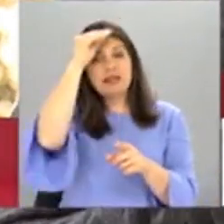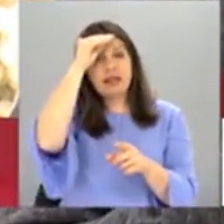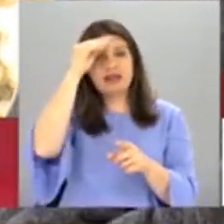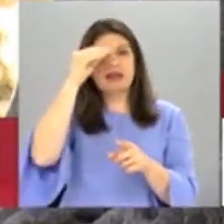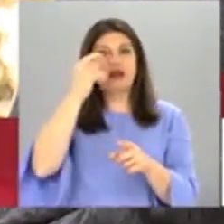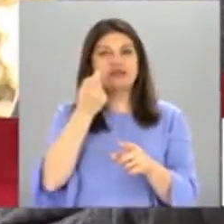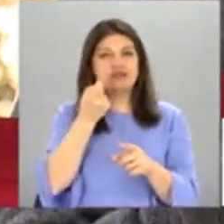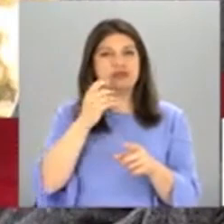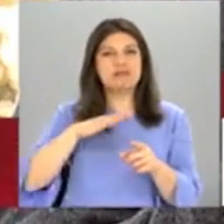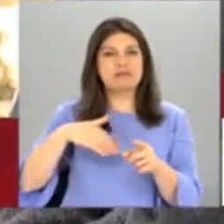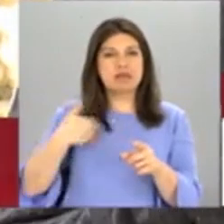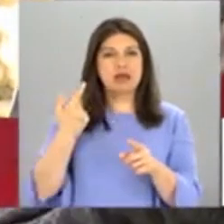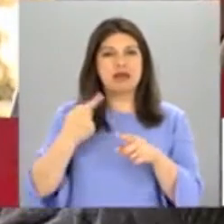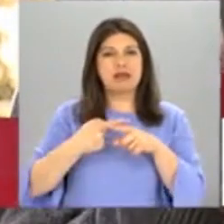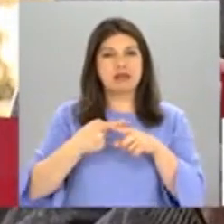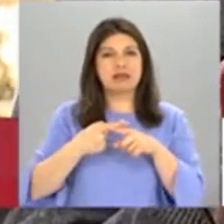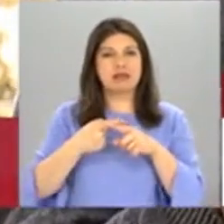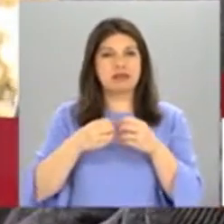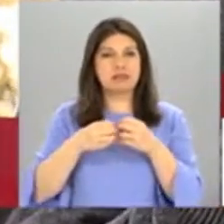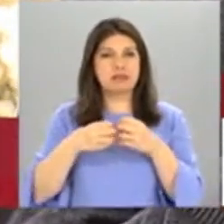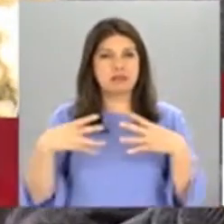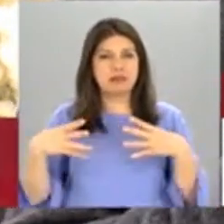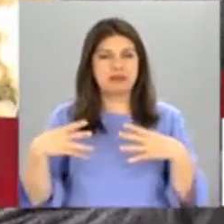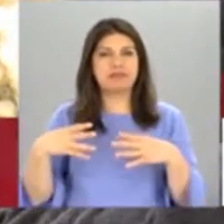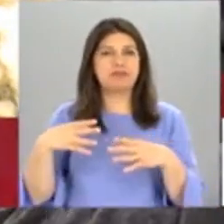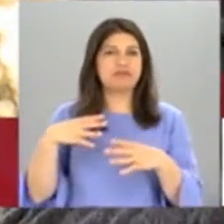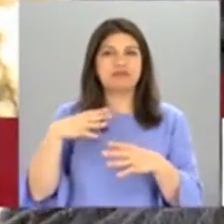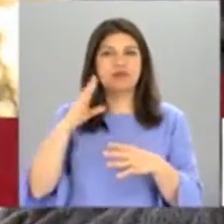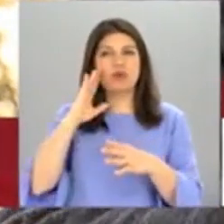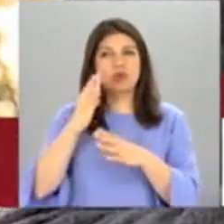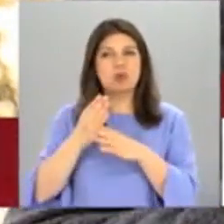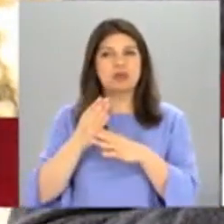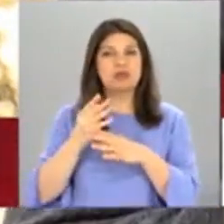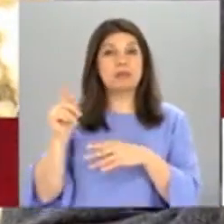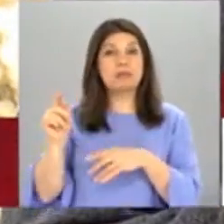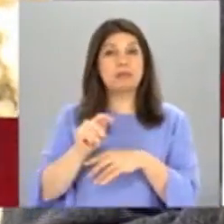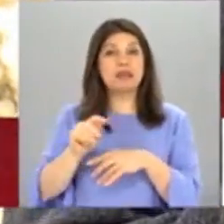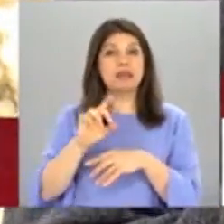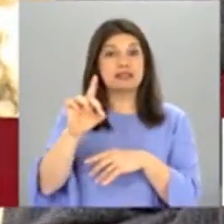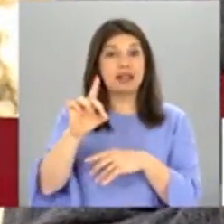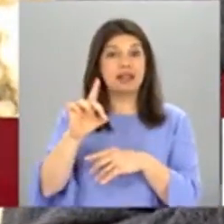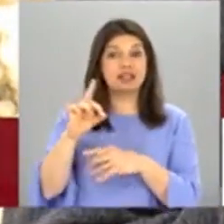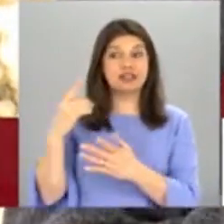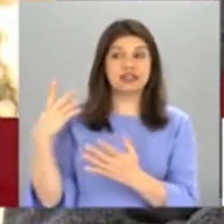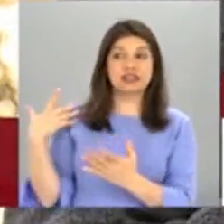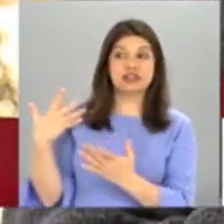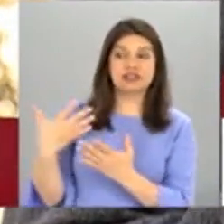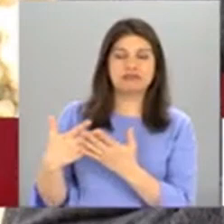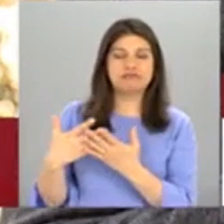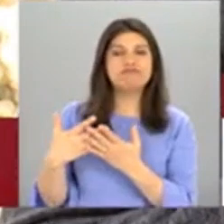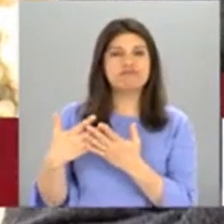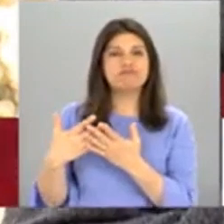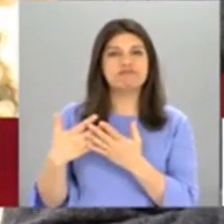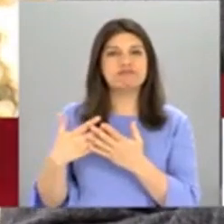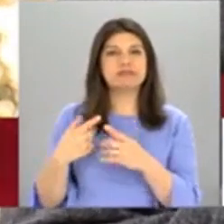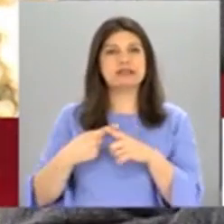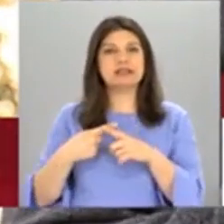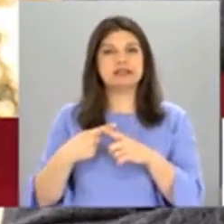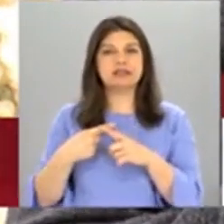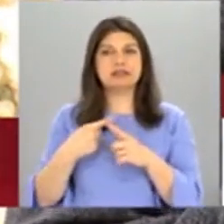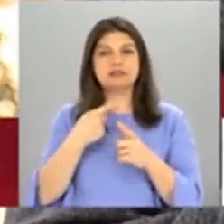um interesse redobrado que, por exemplo, nos últimos pelo menos 6 meses de 2020 evidenciam, no mínimo,